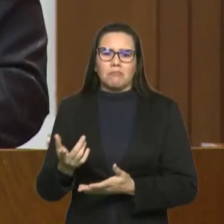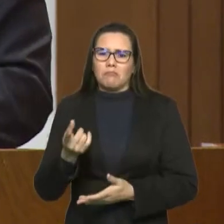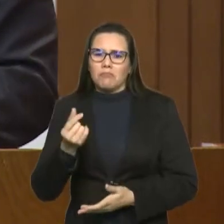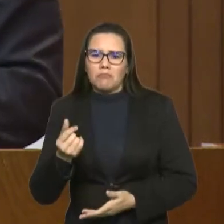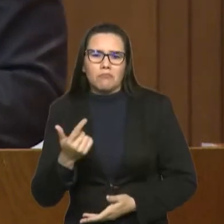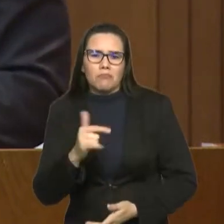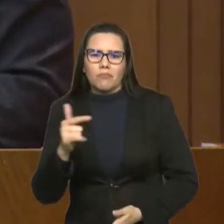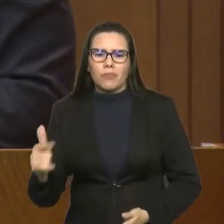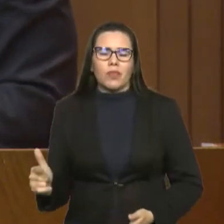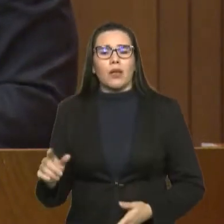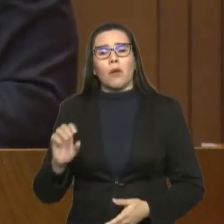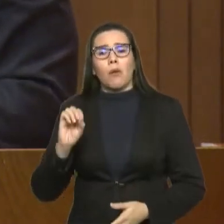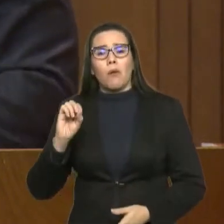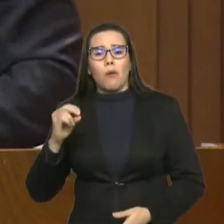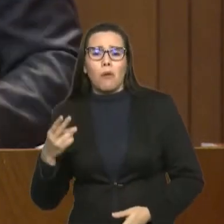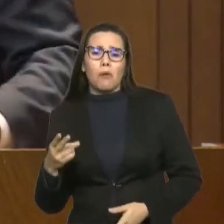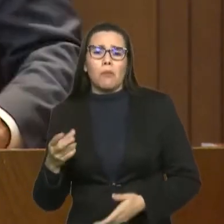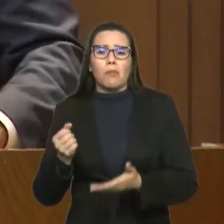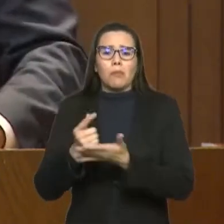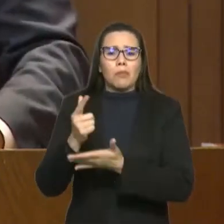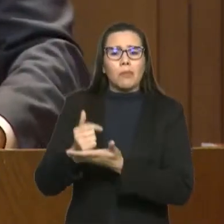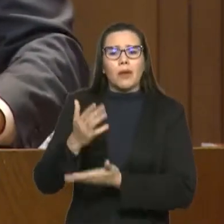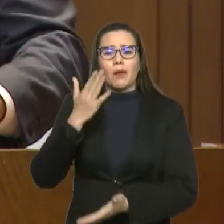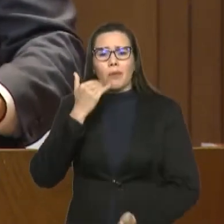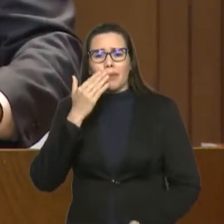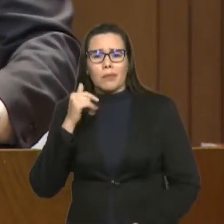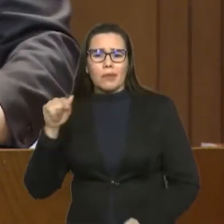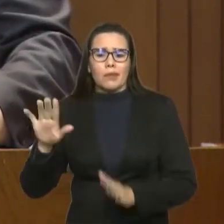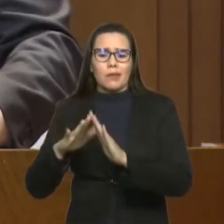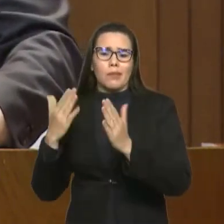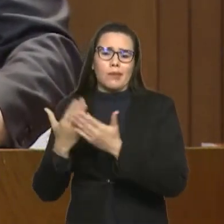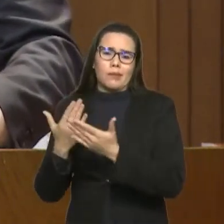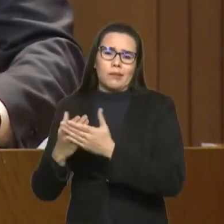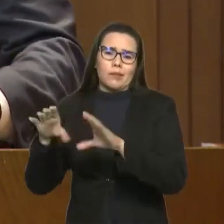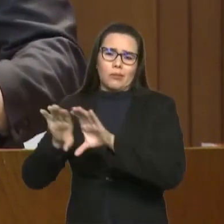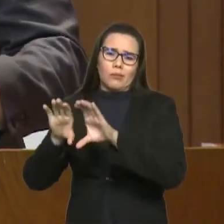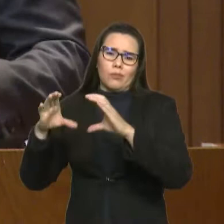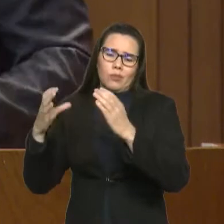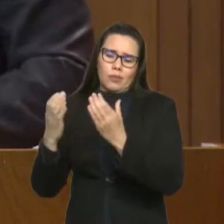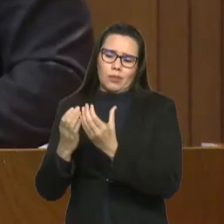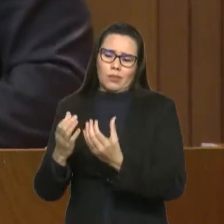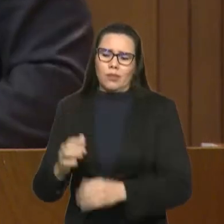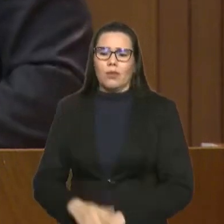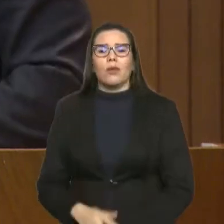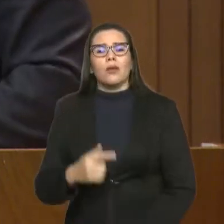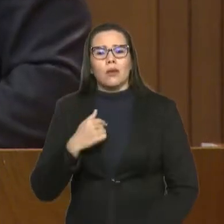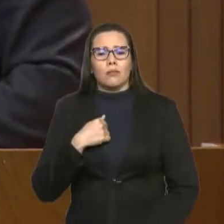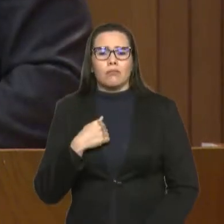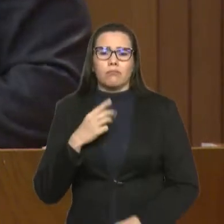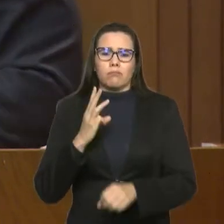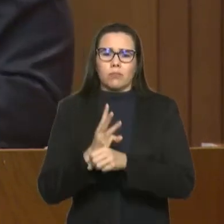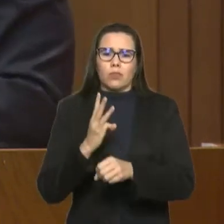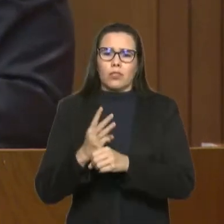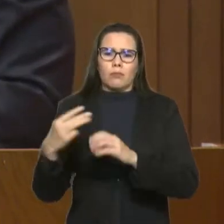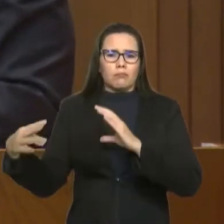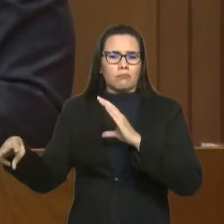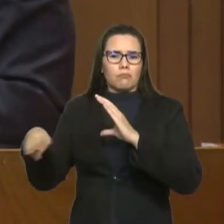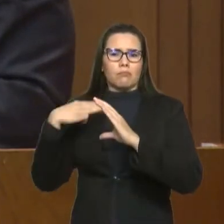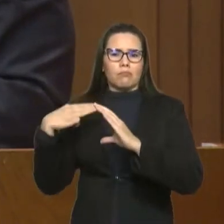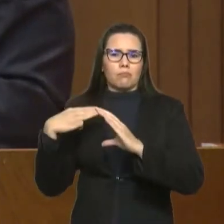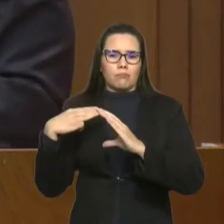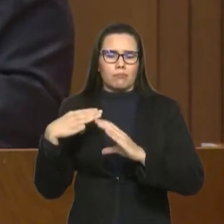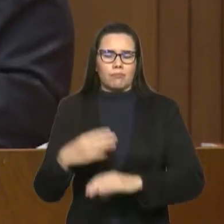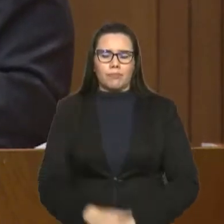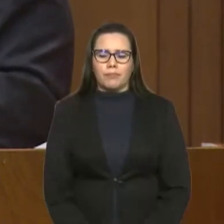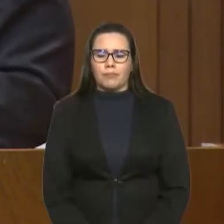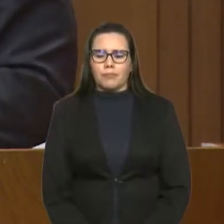para o financiamento da merenda escolar. Nesse momento, recebo aqui em meu WhatsApp a mensagem